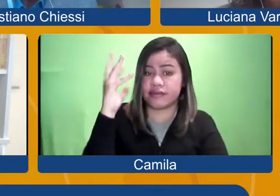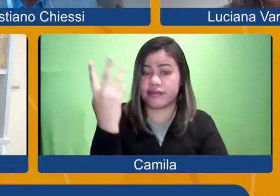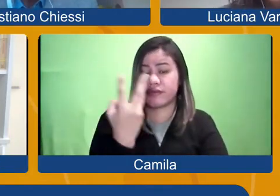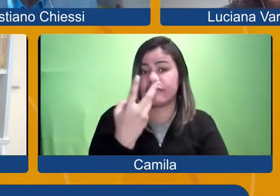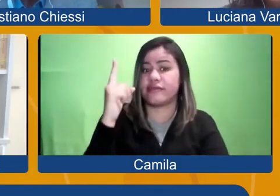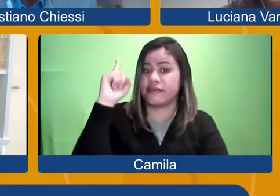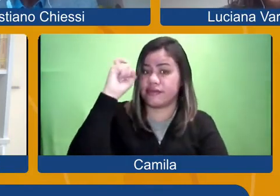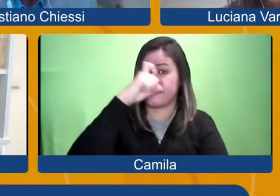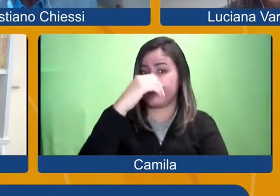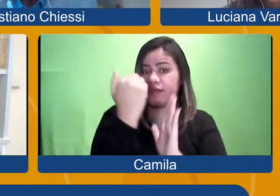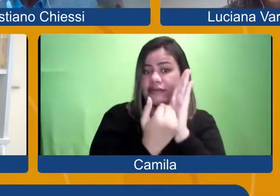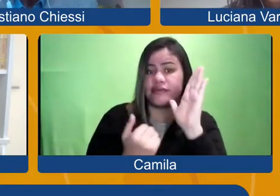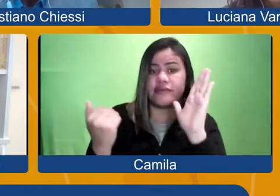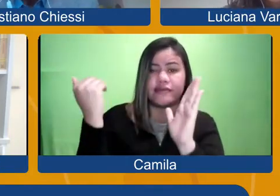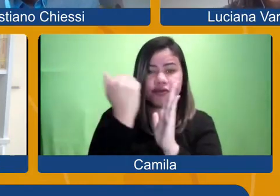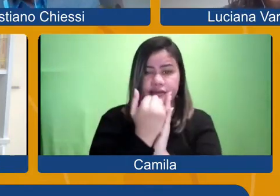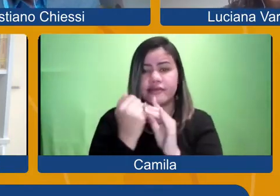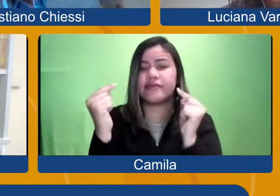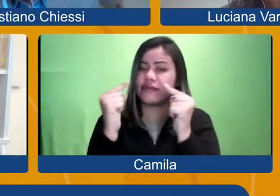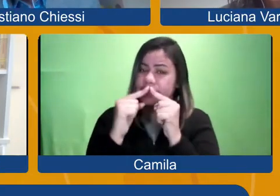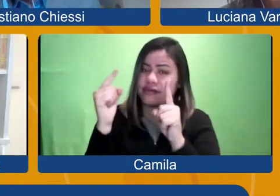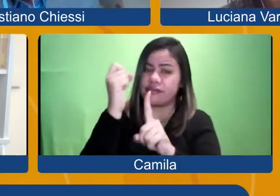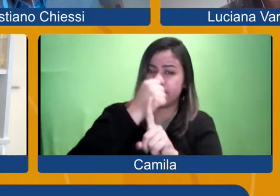como sociedade.